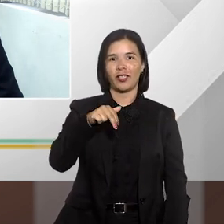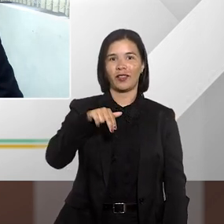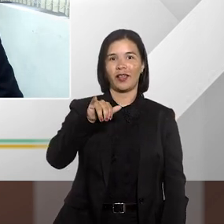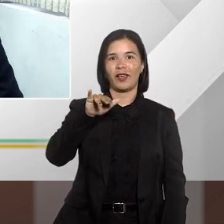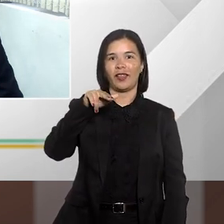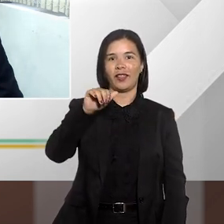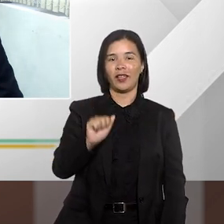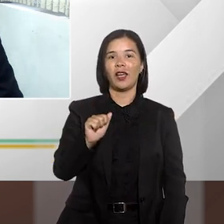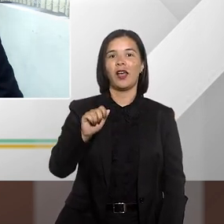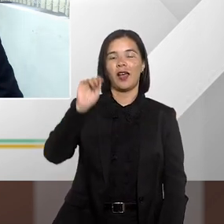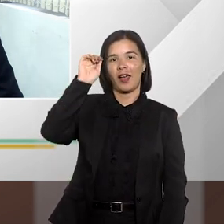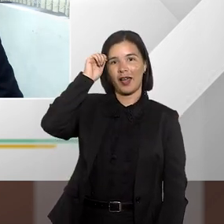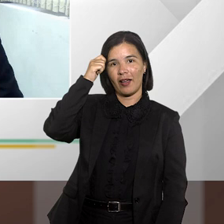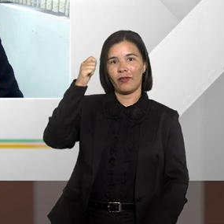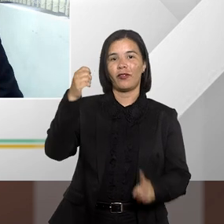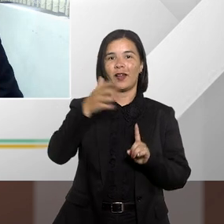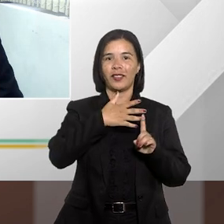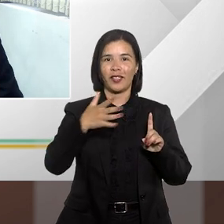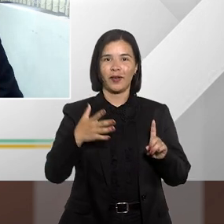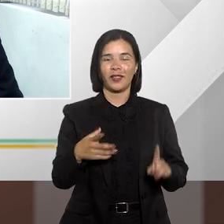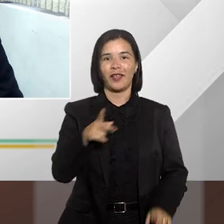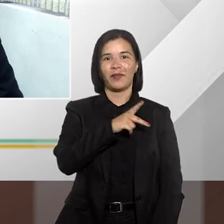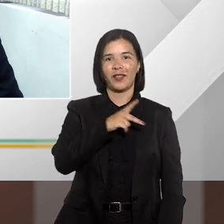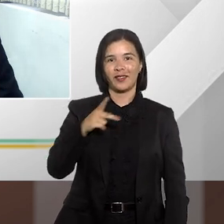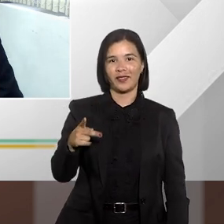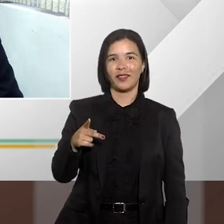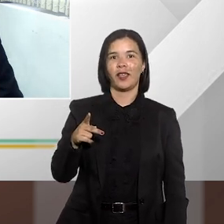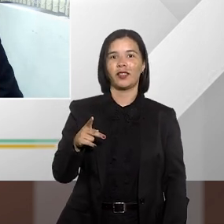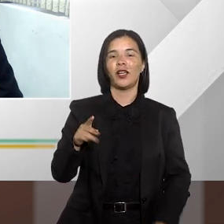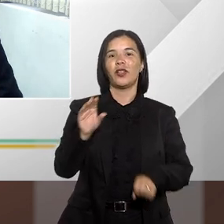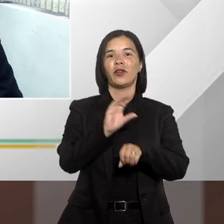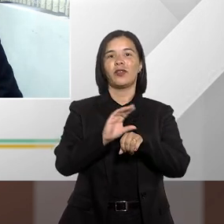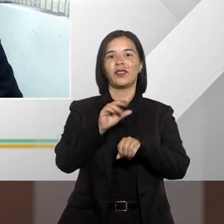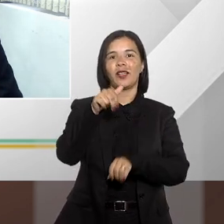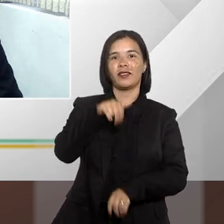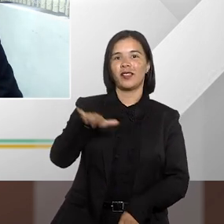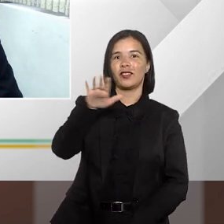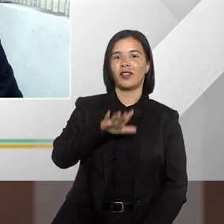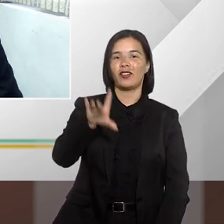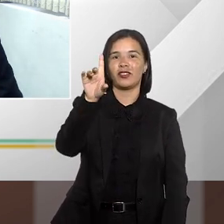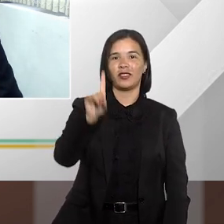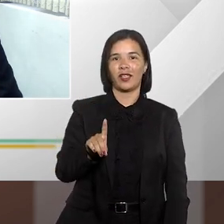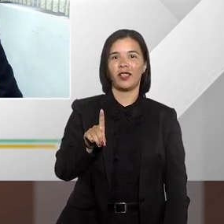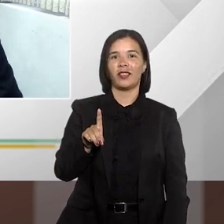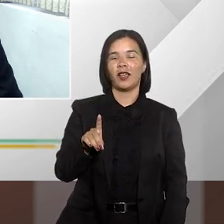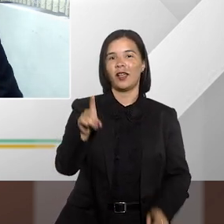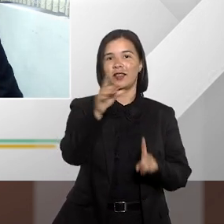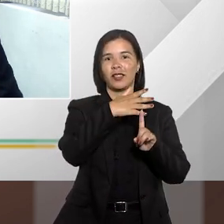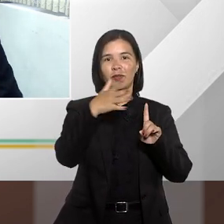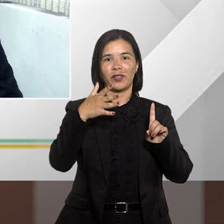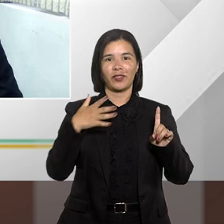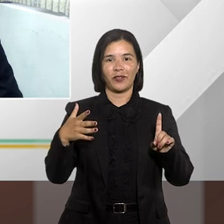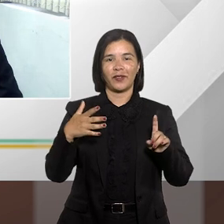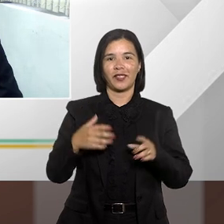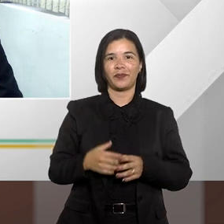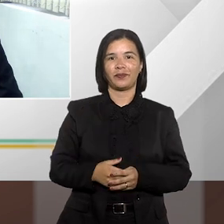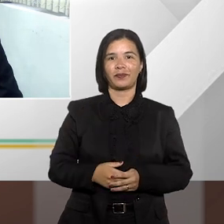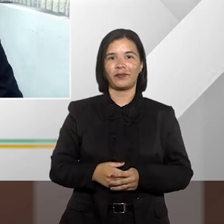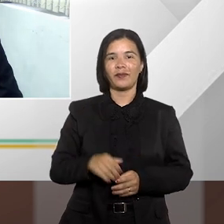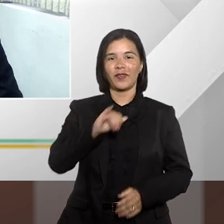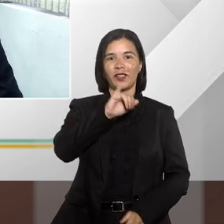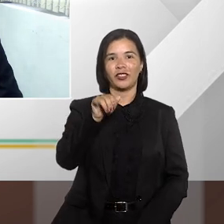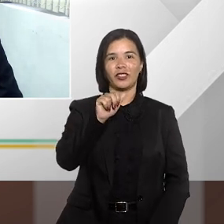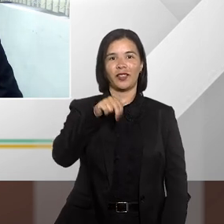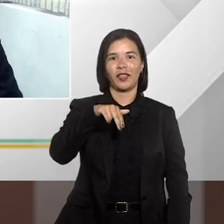rede Afro-LGBT e presidenta do Conselho Nacional de Direitos das Pessoas LGBTQIA+.